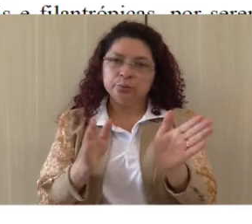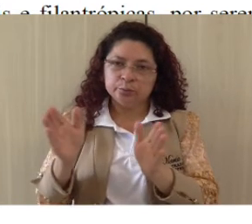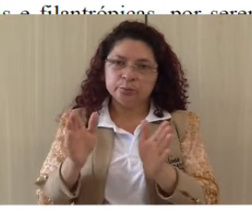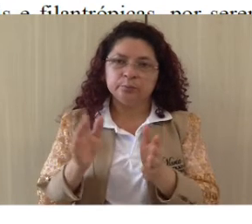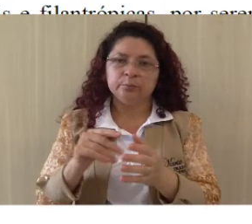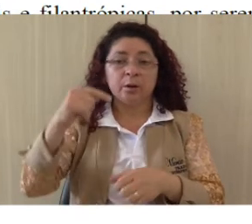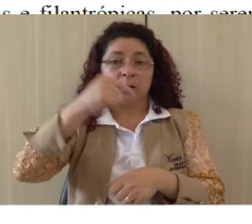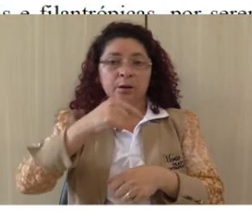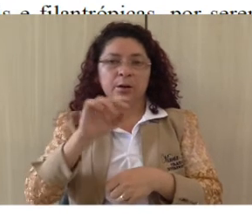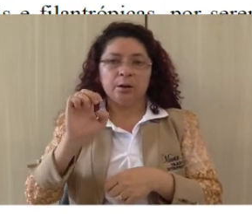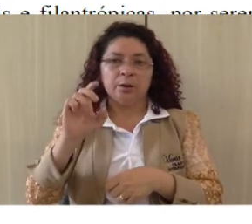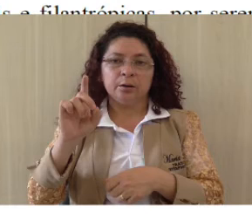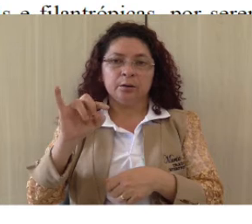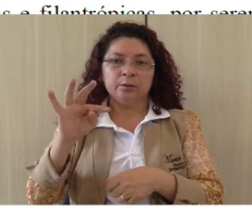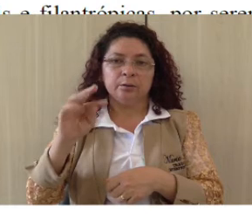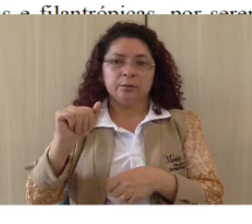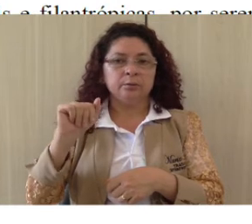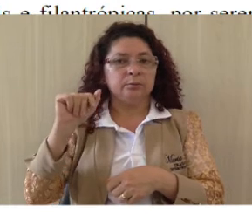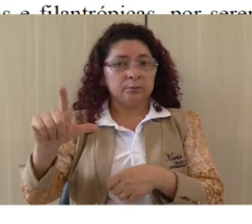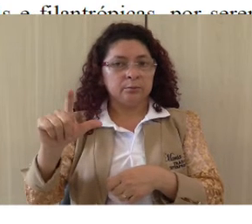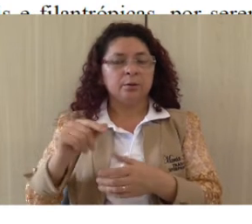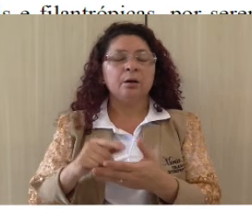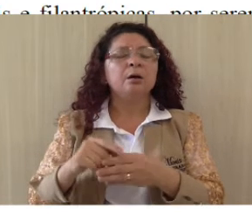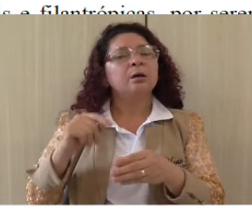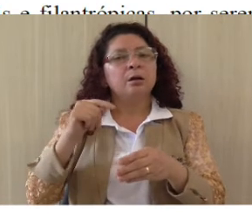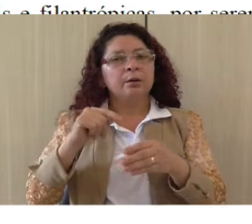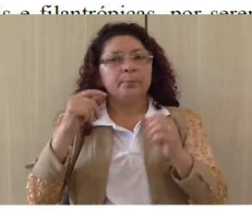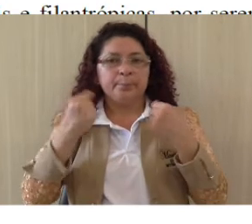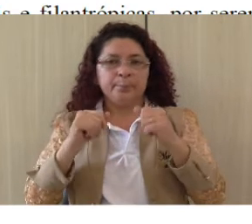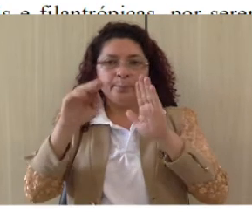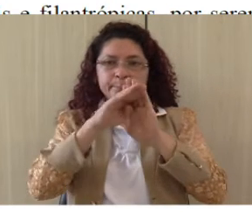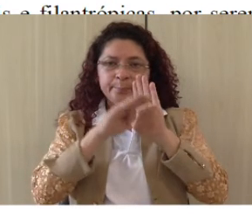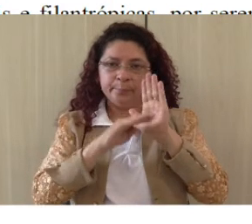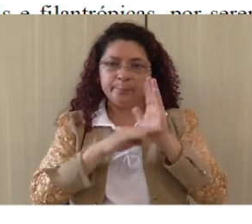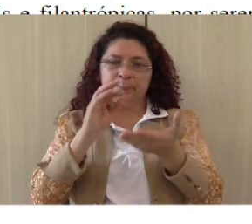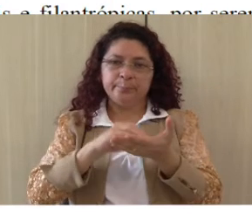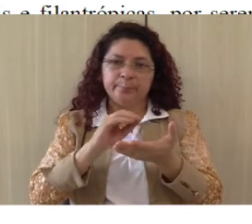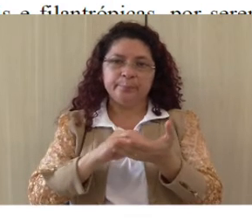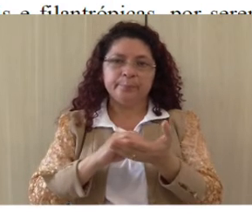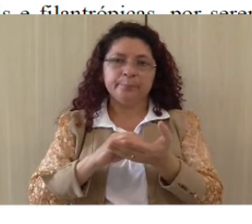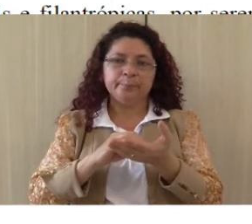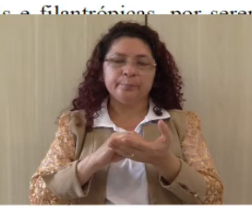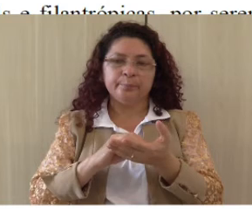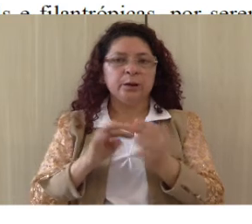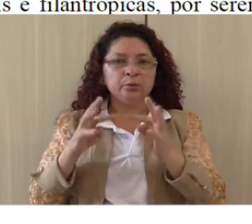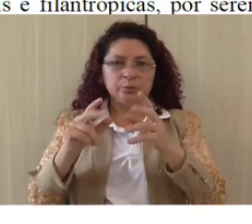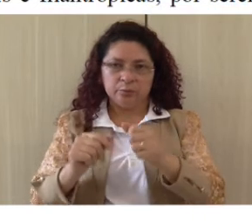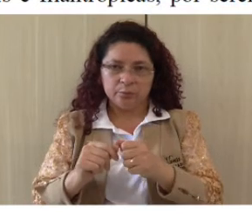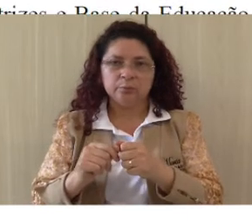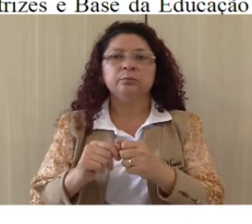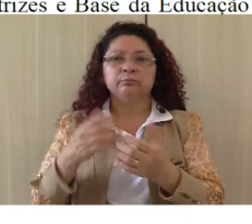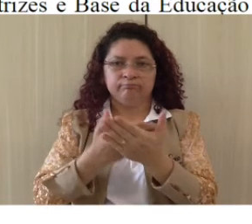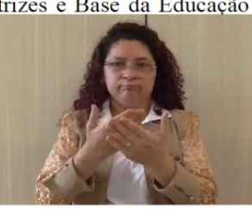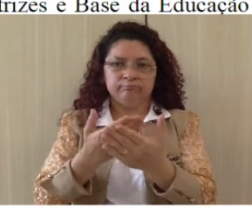de que trata este edital adotará reserva de vagas para candidatos que cursaram integralmente o